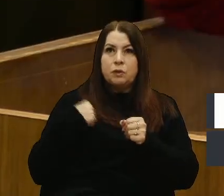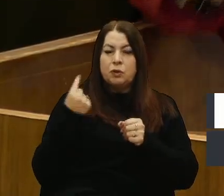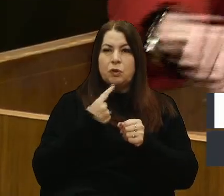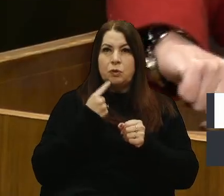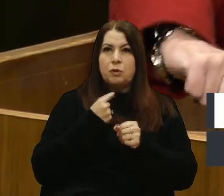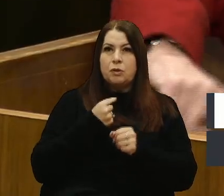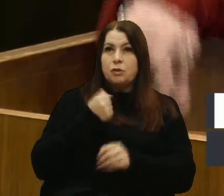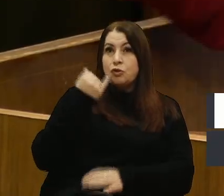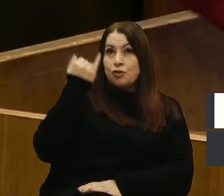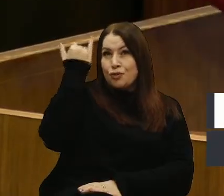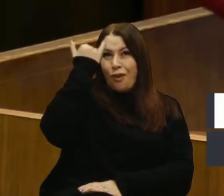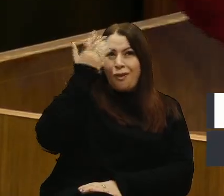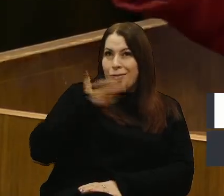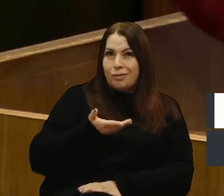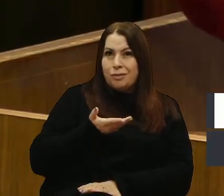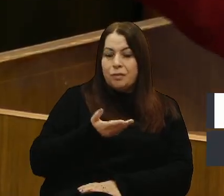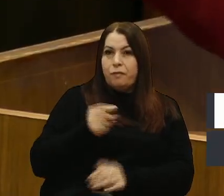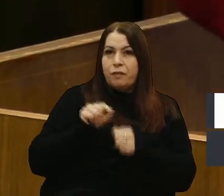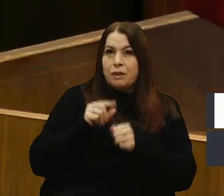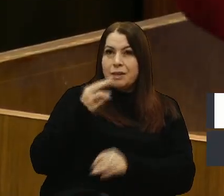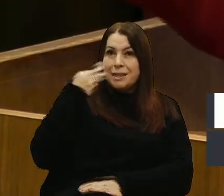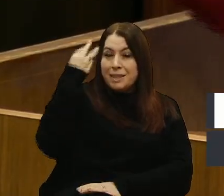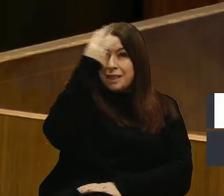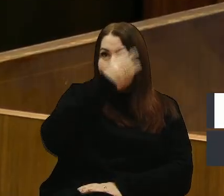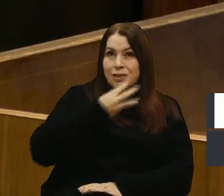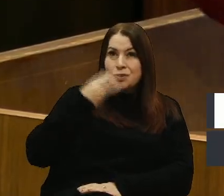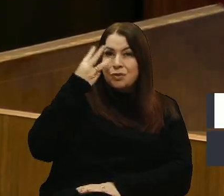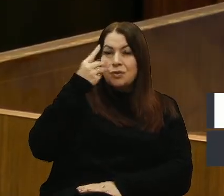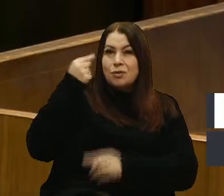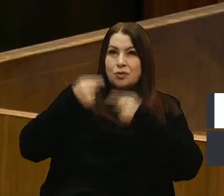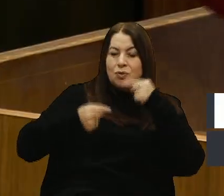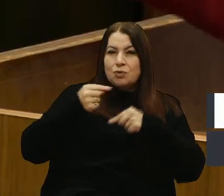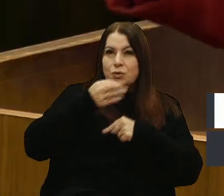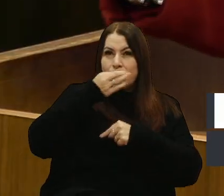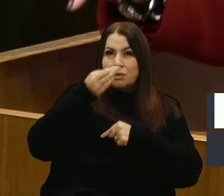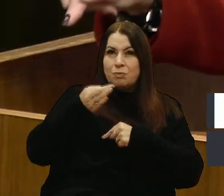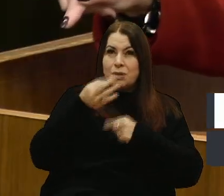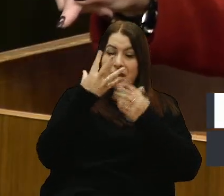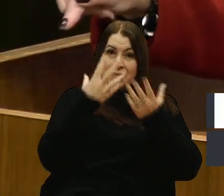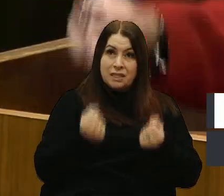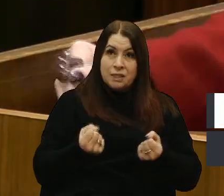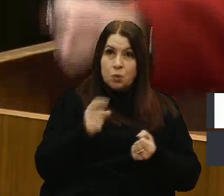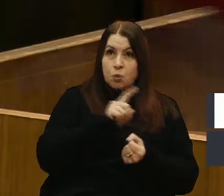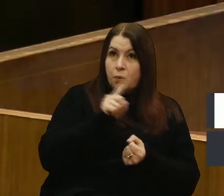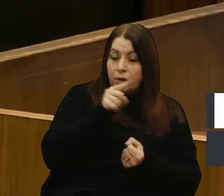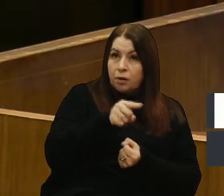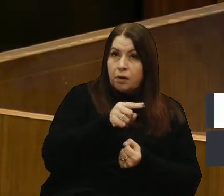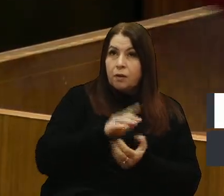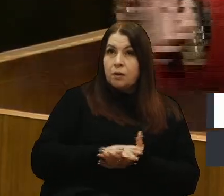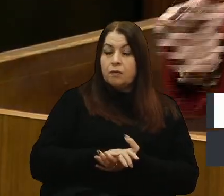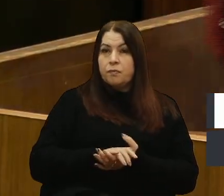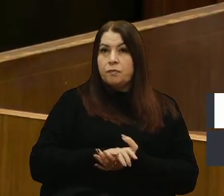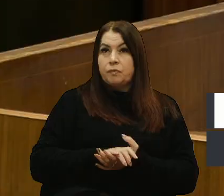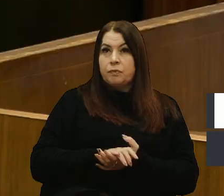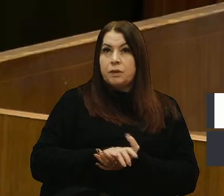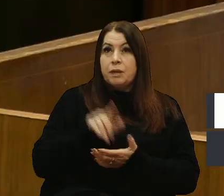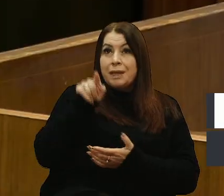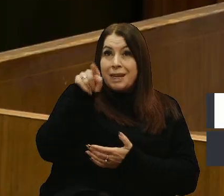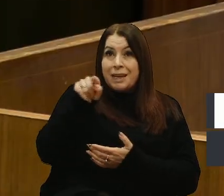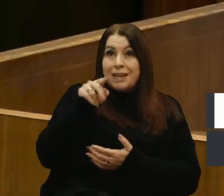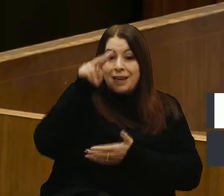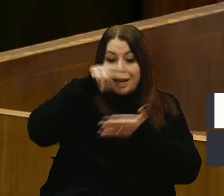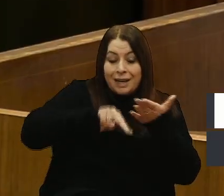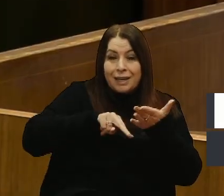de bobo. Nós ficamos aqui 3 horas discutindo um parecer da admissibilidade exaurido por